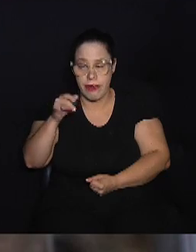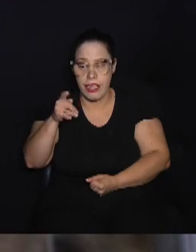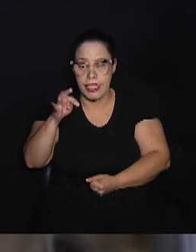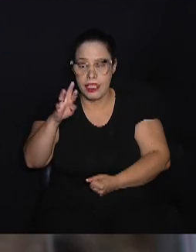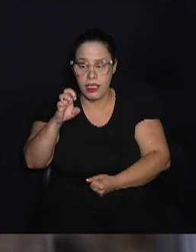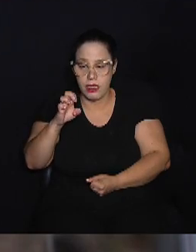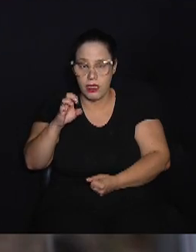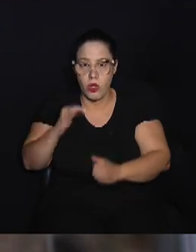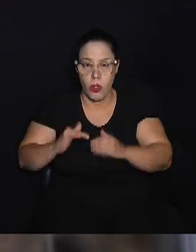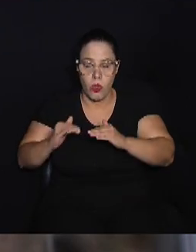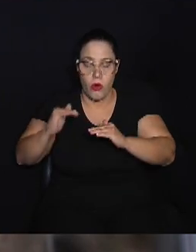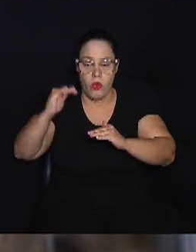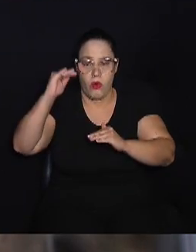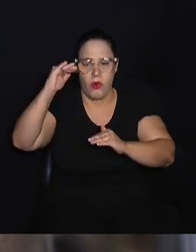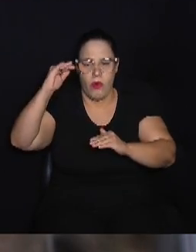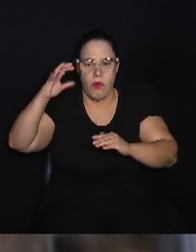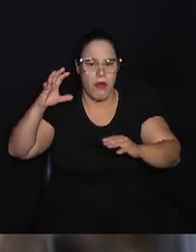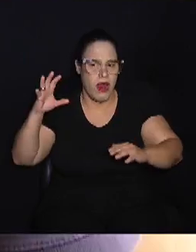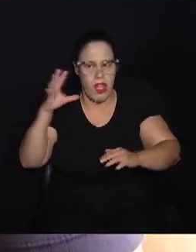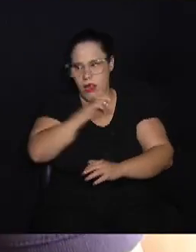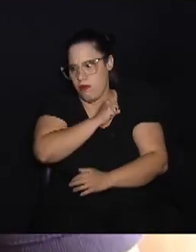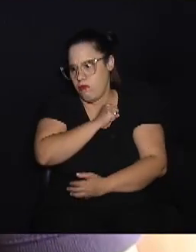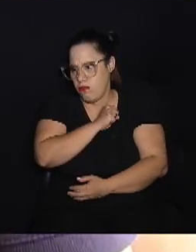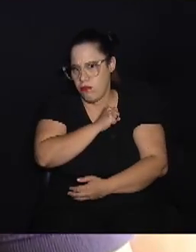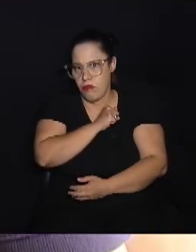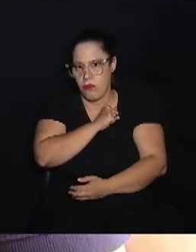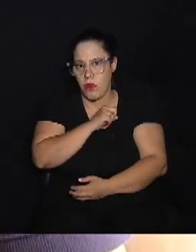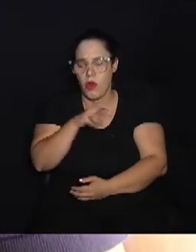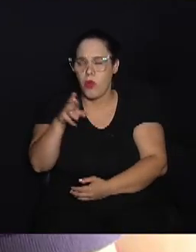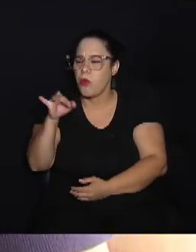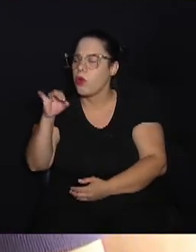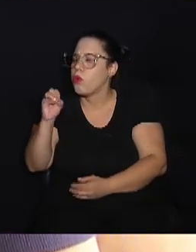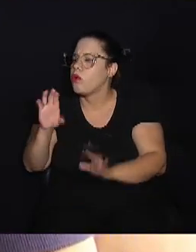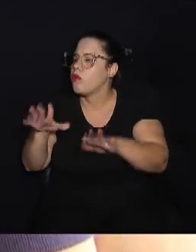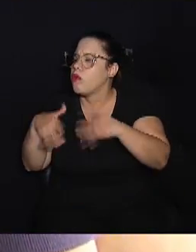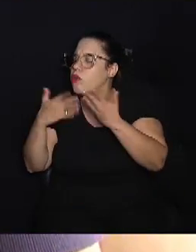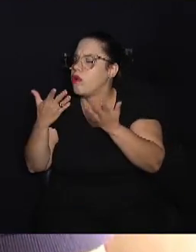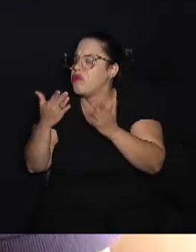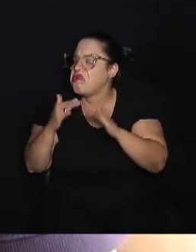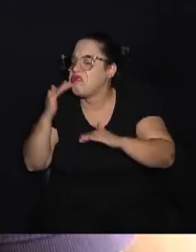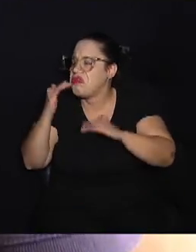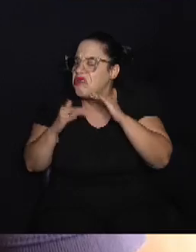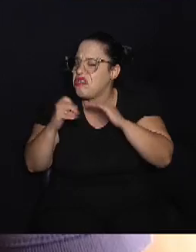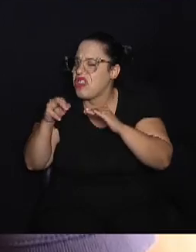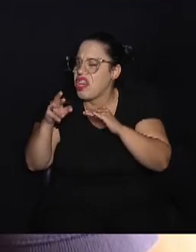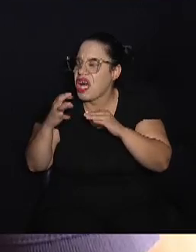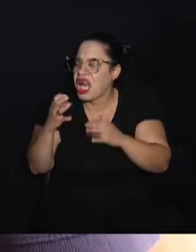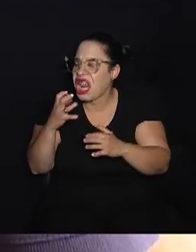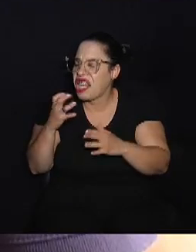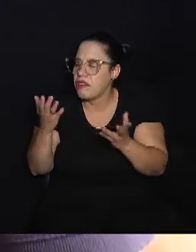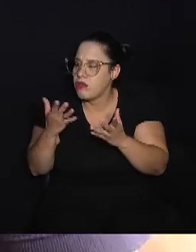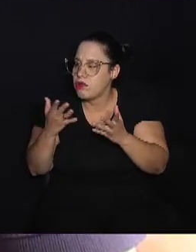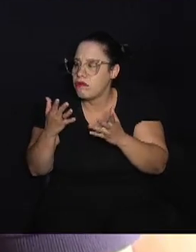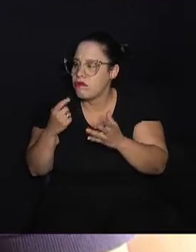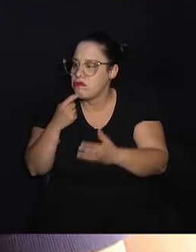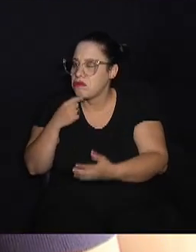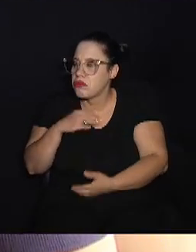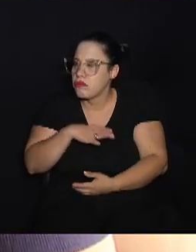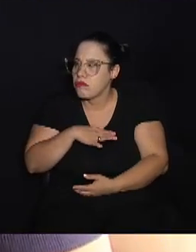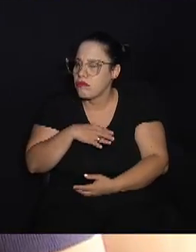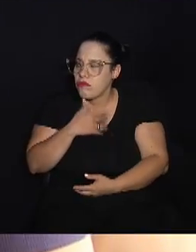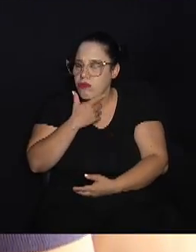que evolui de forma bem rápida. E Bruno, qual que é o panorama, né, da raiva hoje no município de